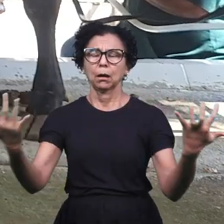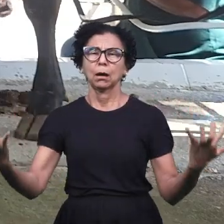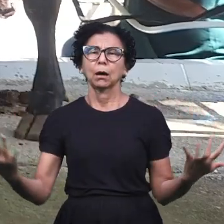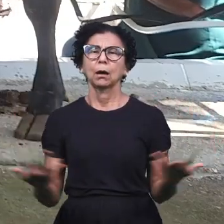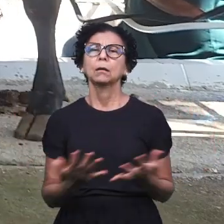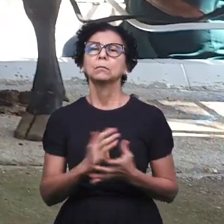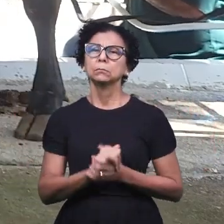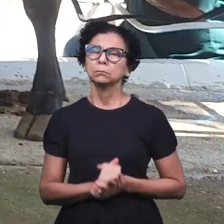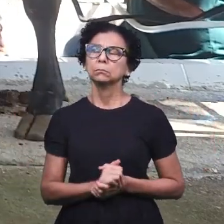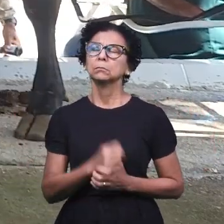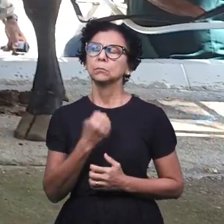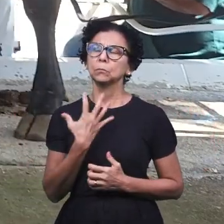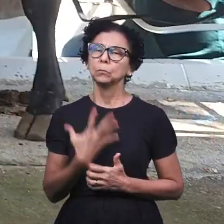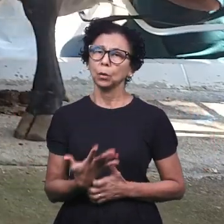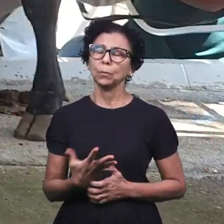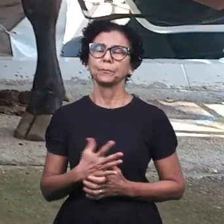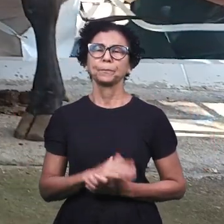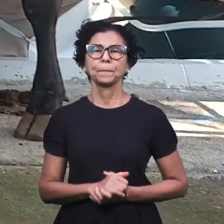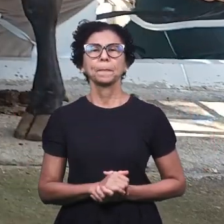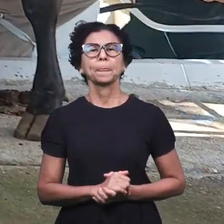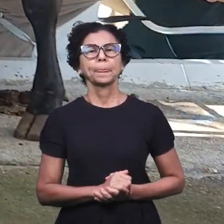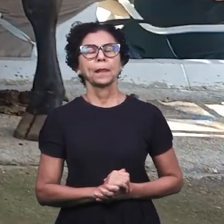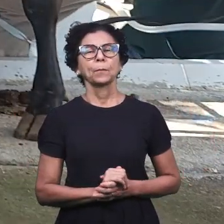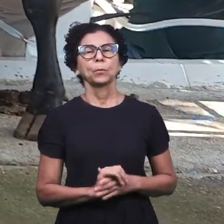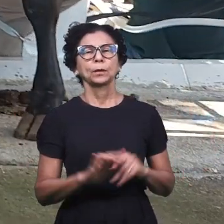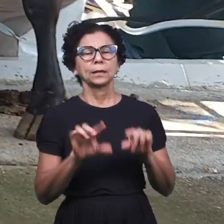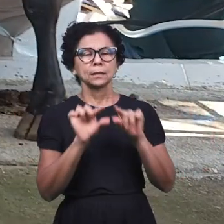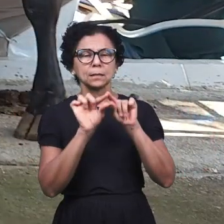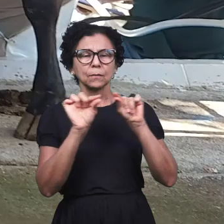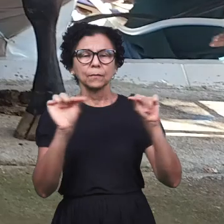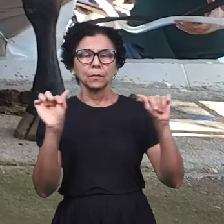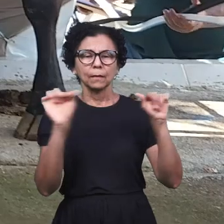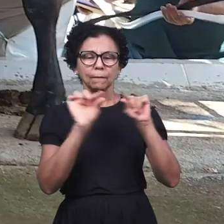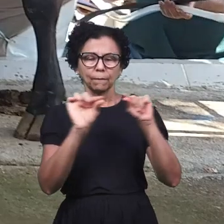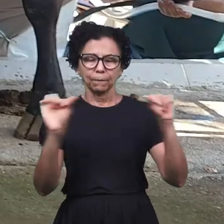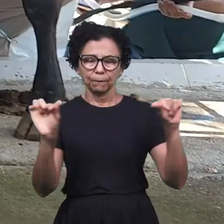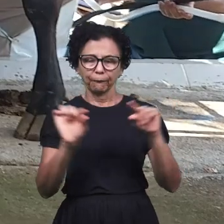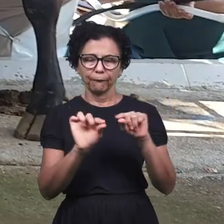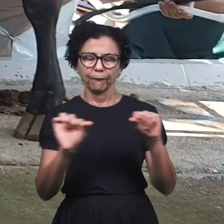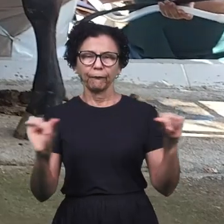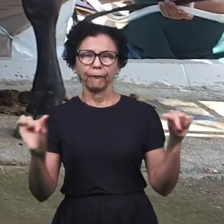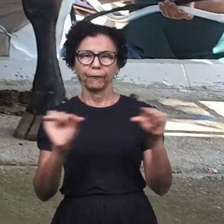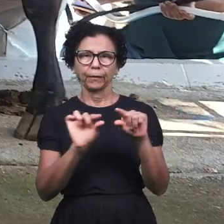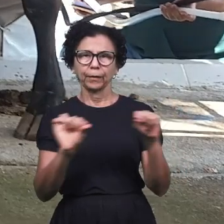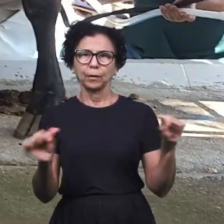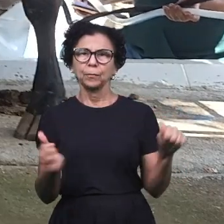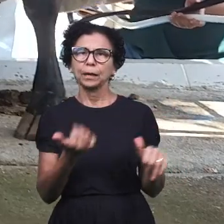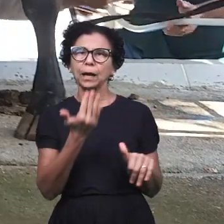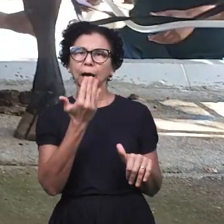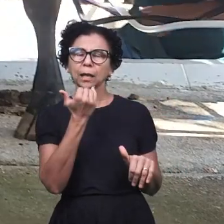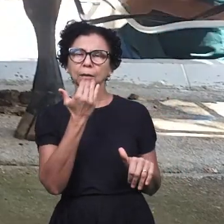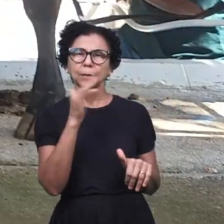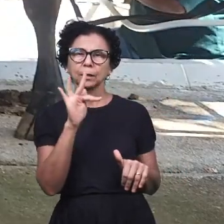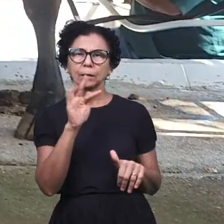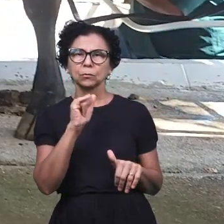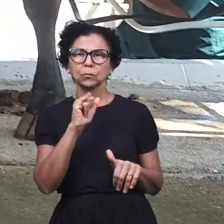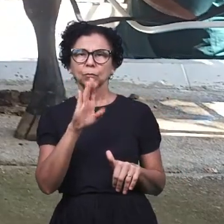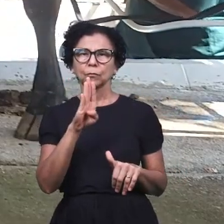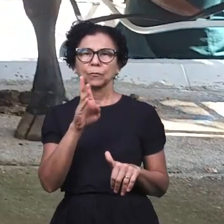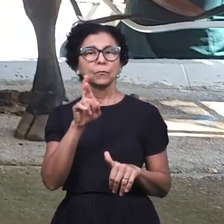disponibilizar esse material. Elas são fibrosas, mas uma fibra de alta